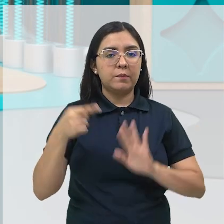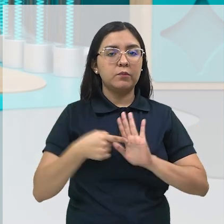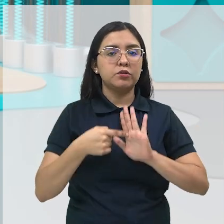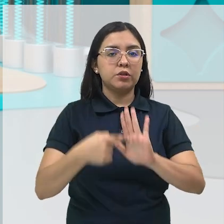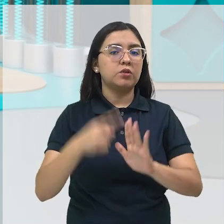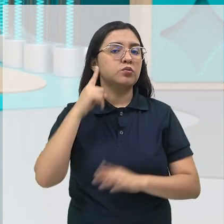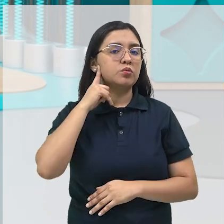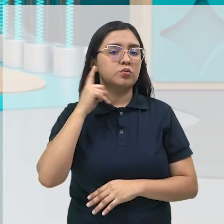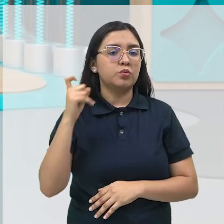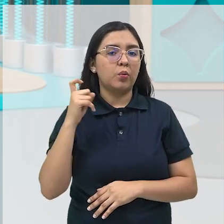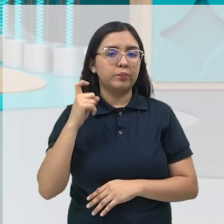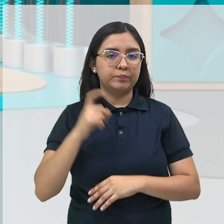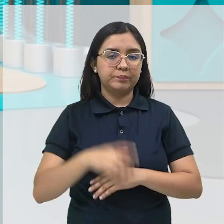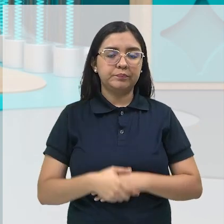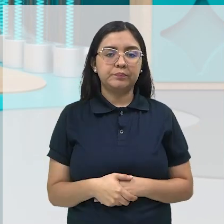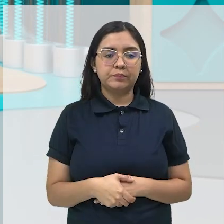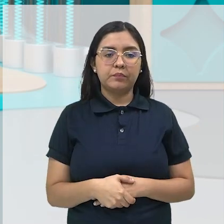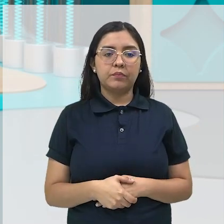só.